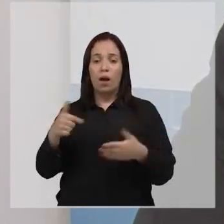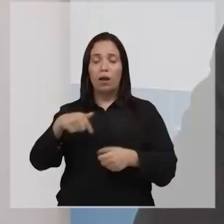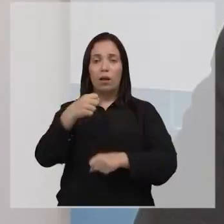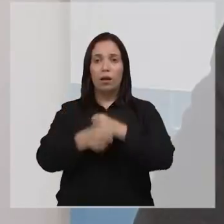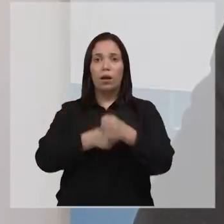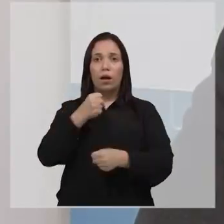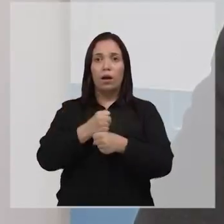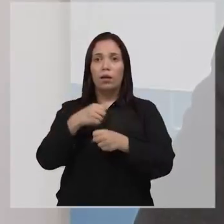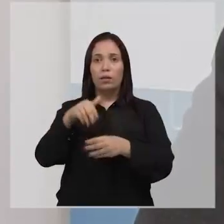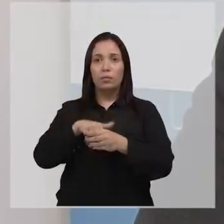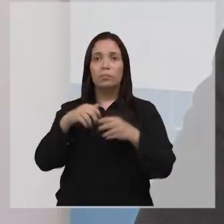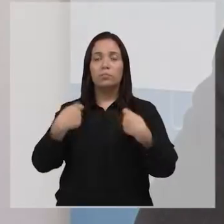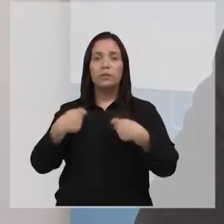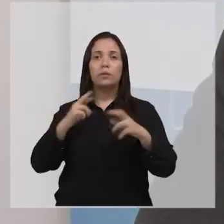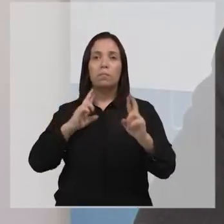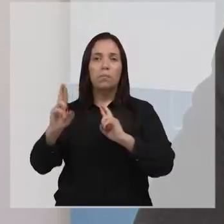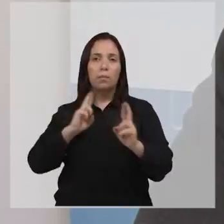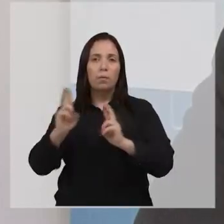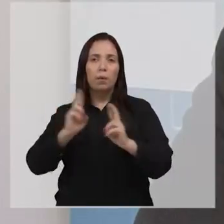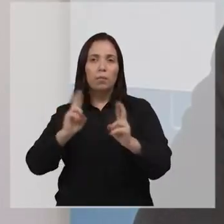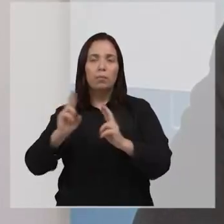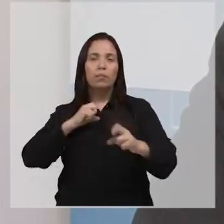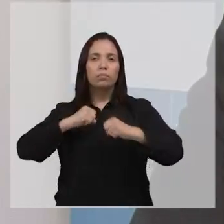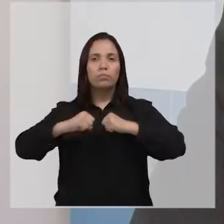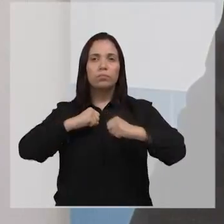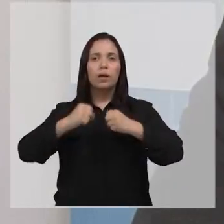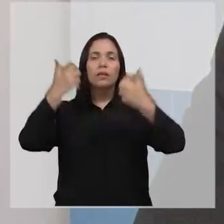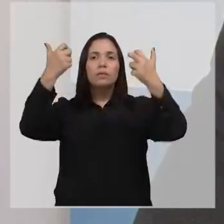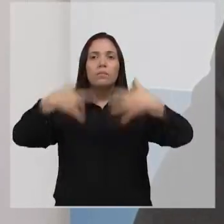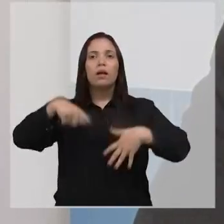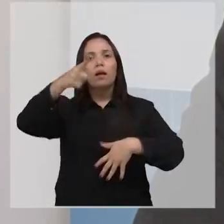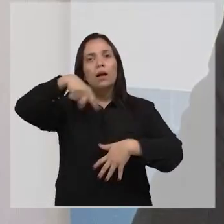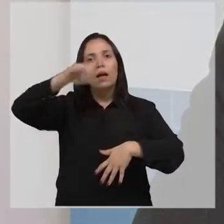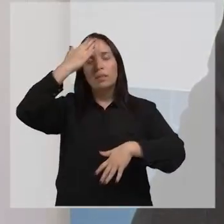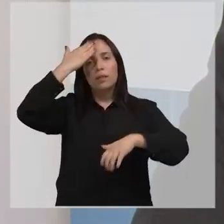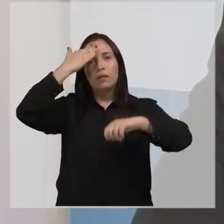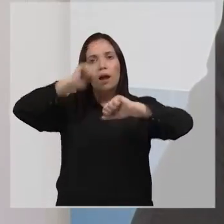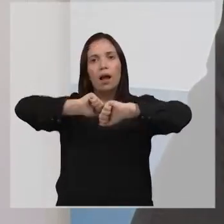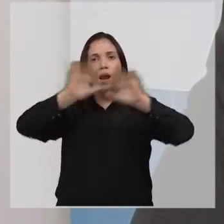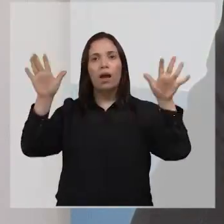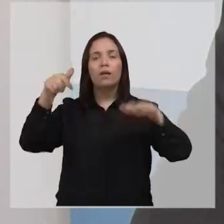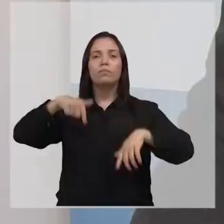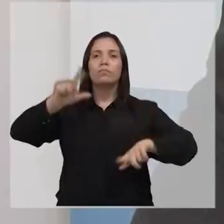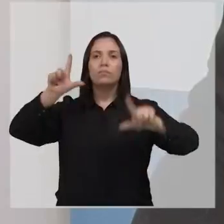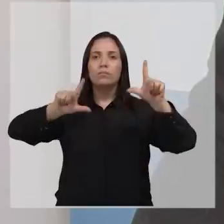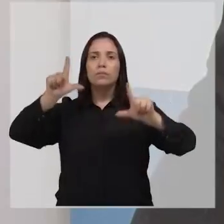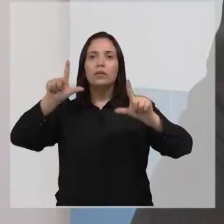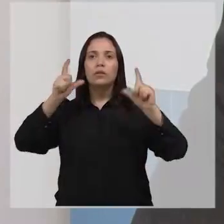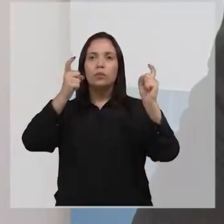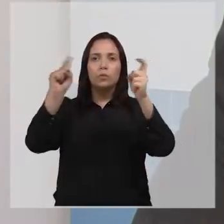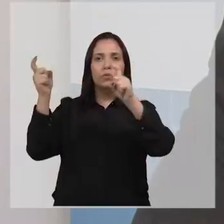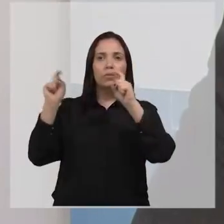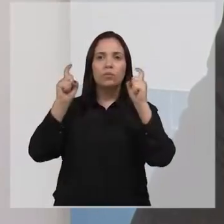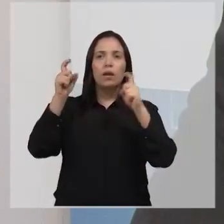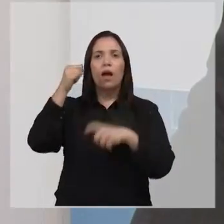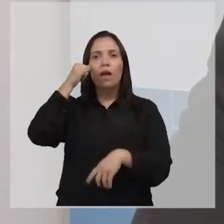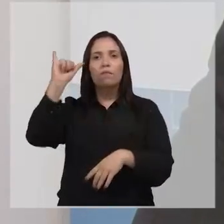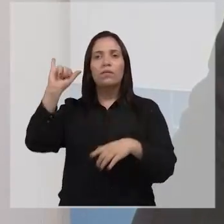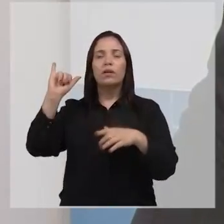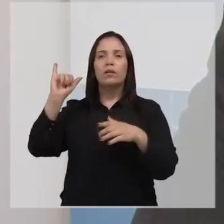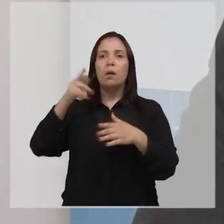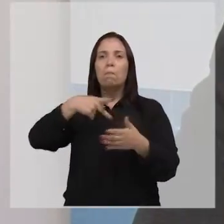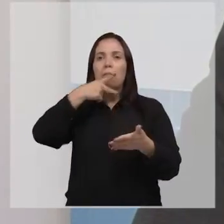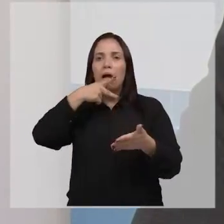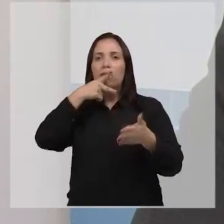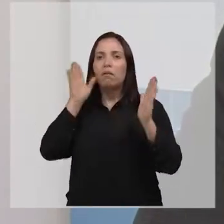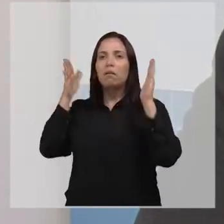essa abolição muito grande, a gente tem que tentar explicar para você, e a importância desse programa é essa, né? Discutir as coisas sem subterfúgio, sem um